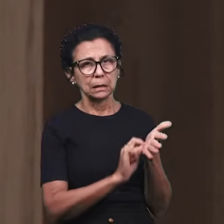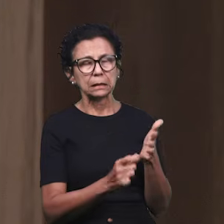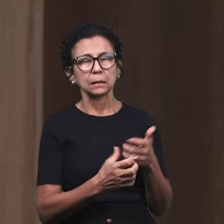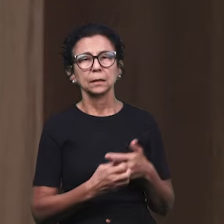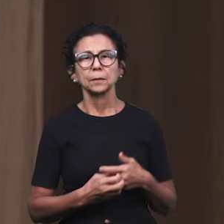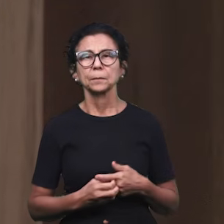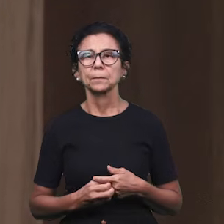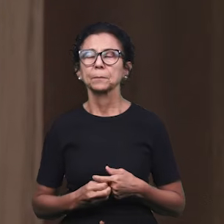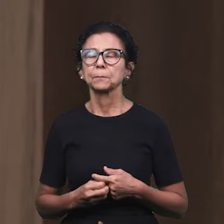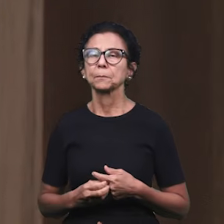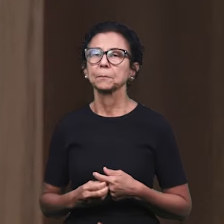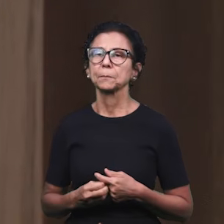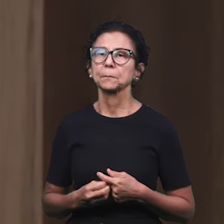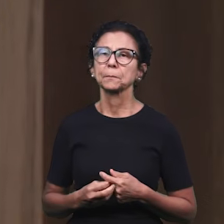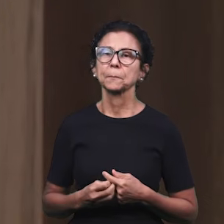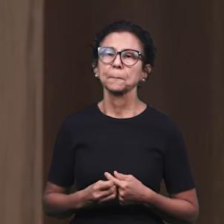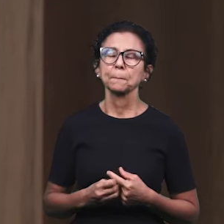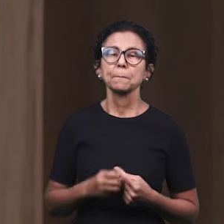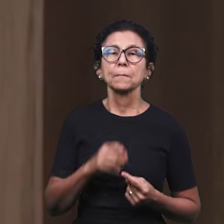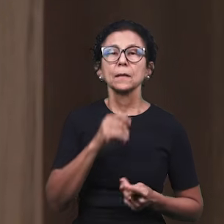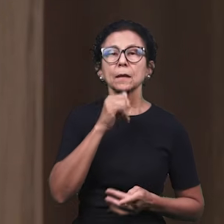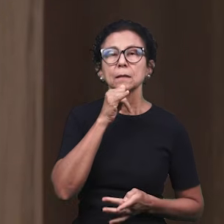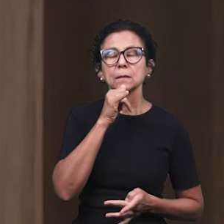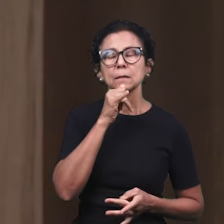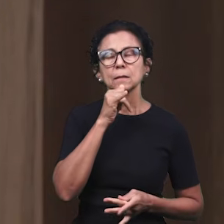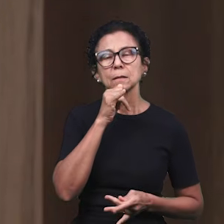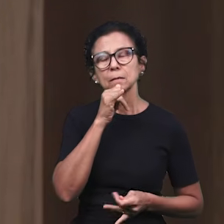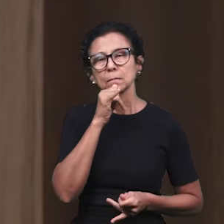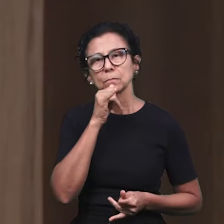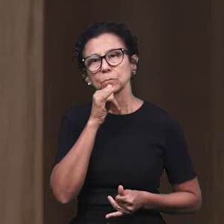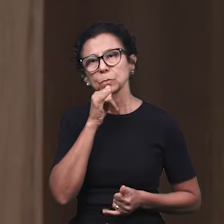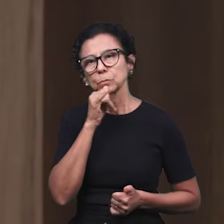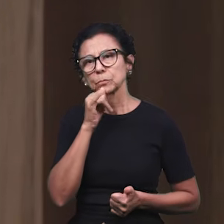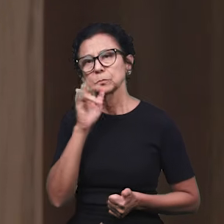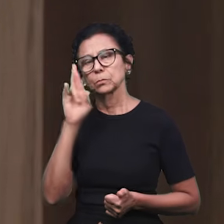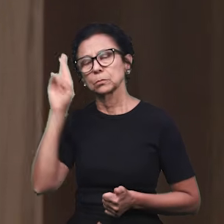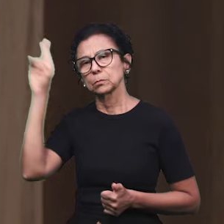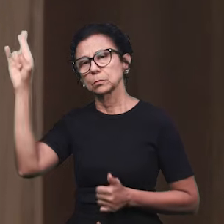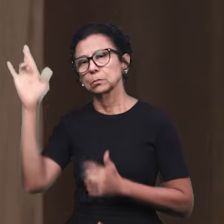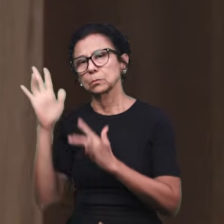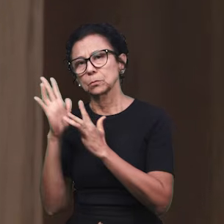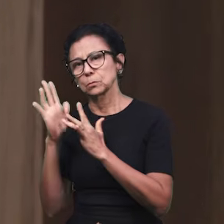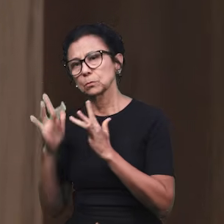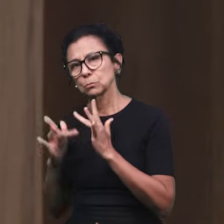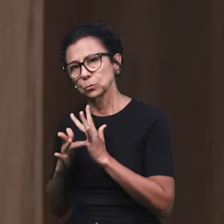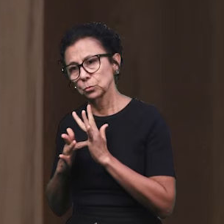detalhes. Por exemplo, o Senhor Jesus